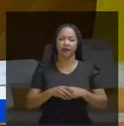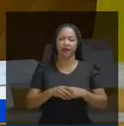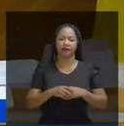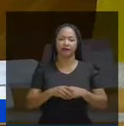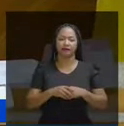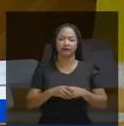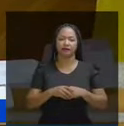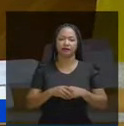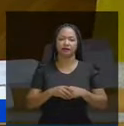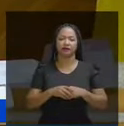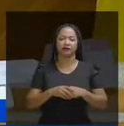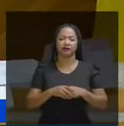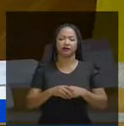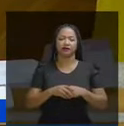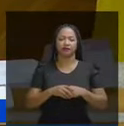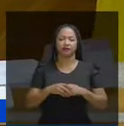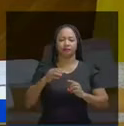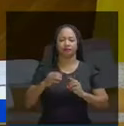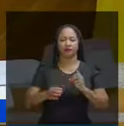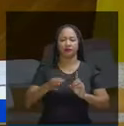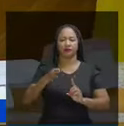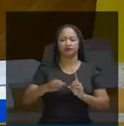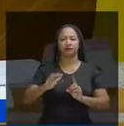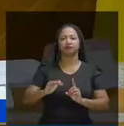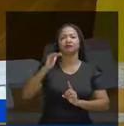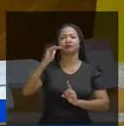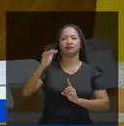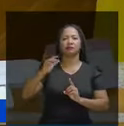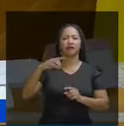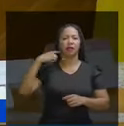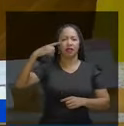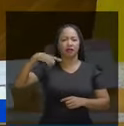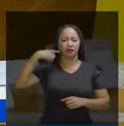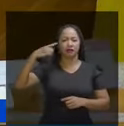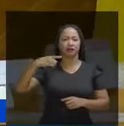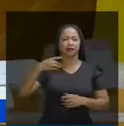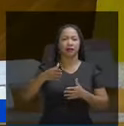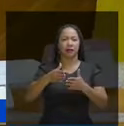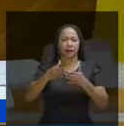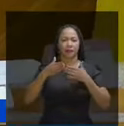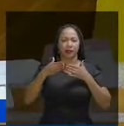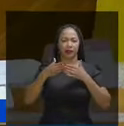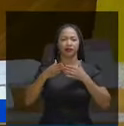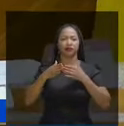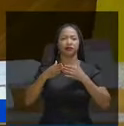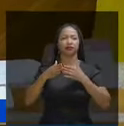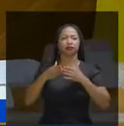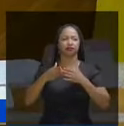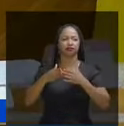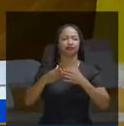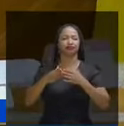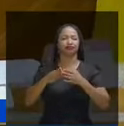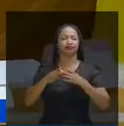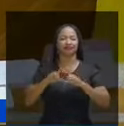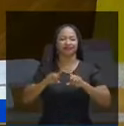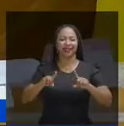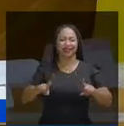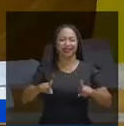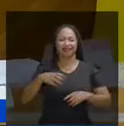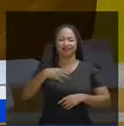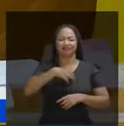o desembargador Carlos Torque, a advogada pediu sustentação oral, excelência, mas ela passou